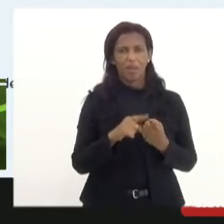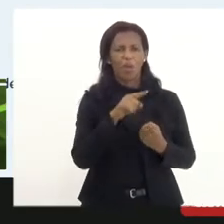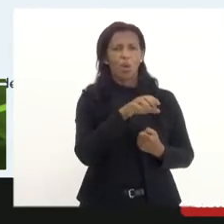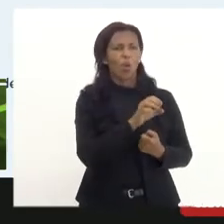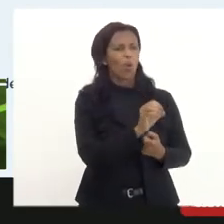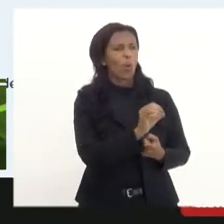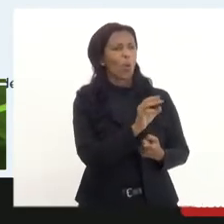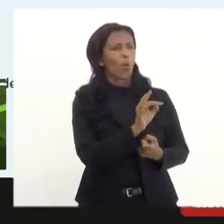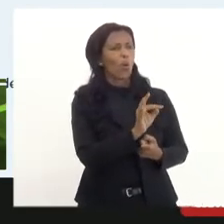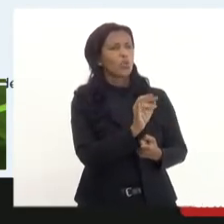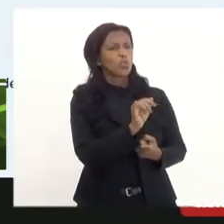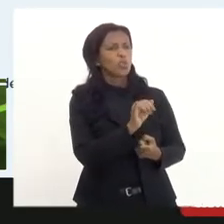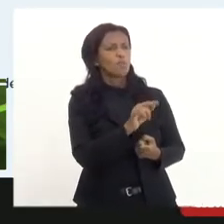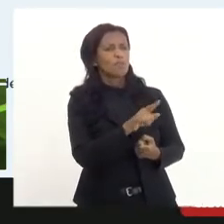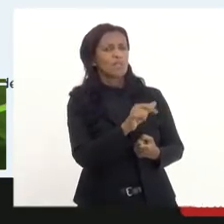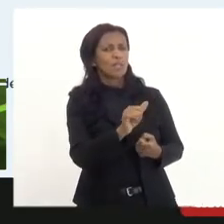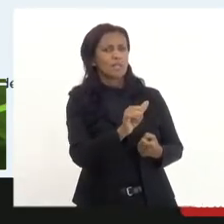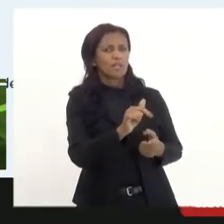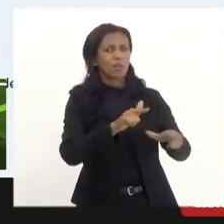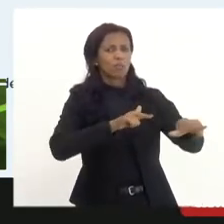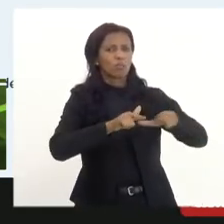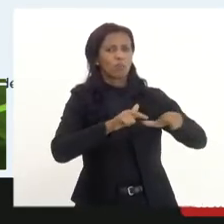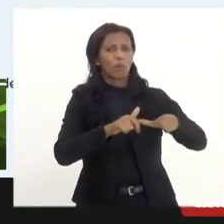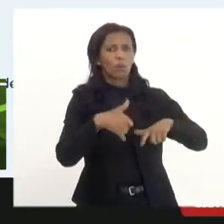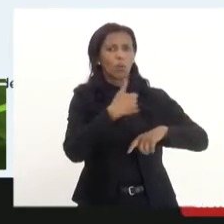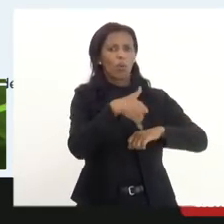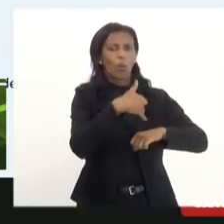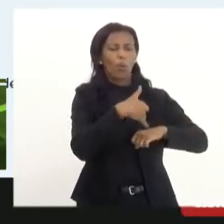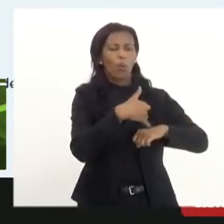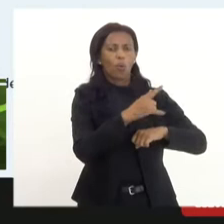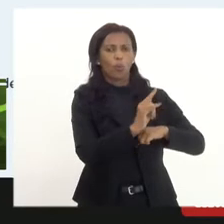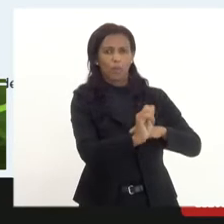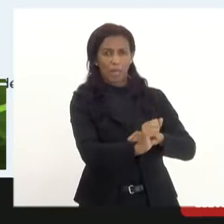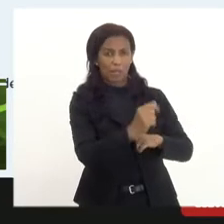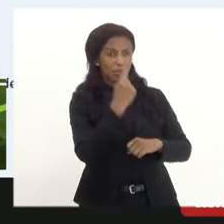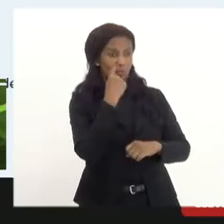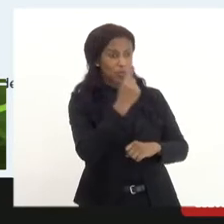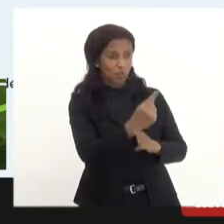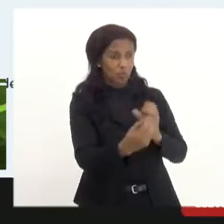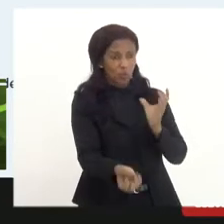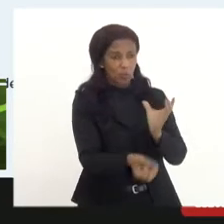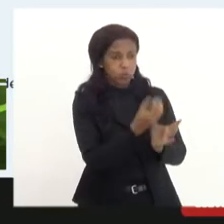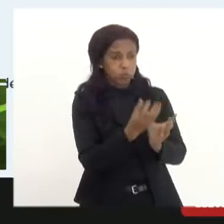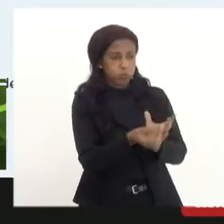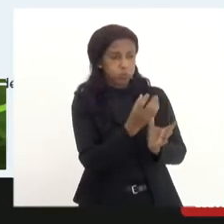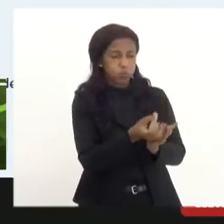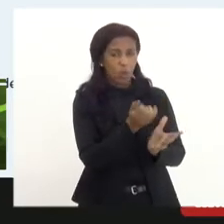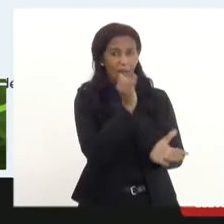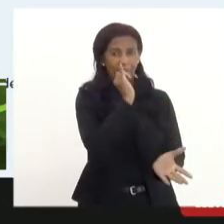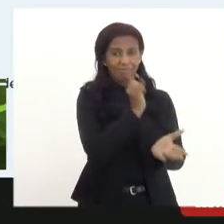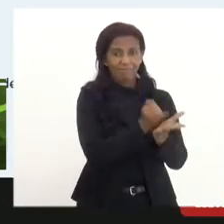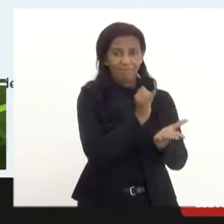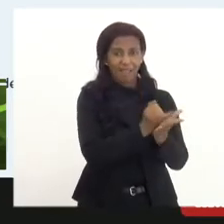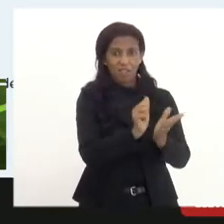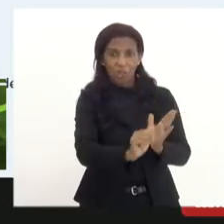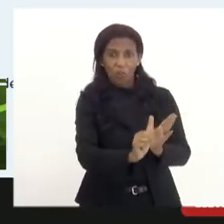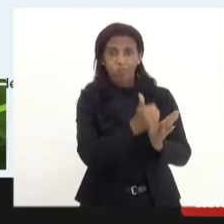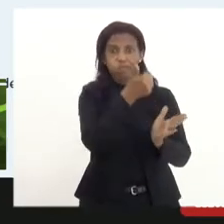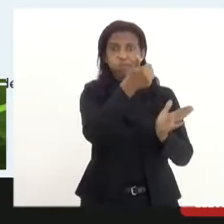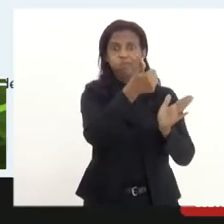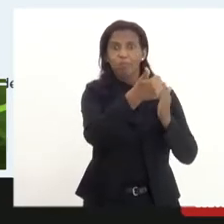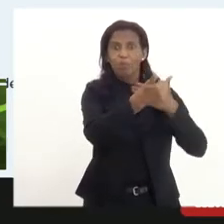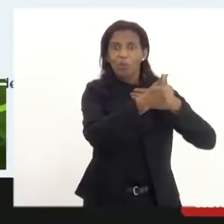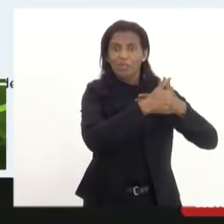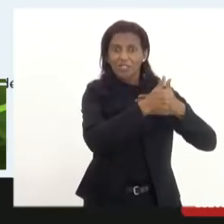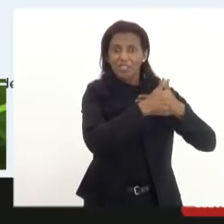otimização do nosso portfólio de óleo e gás. A gente prevê um fluxo de caixa global positivo se a gente